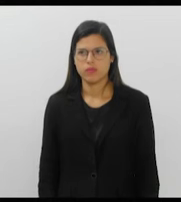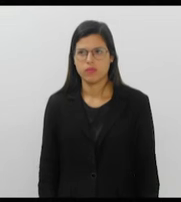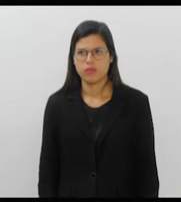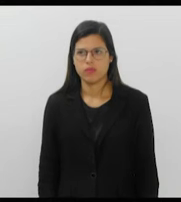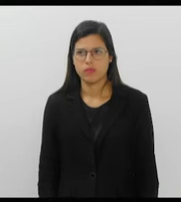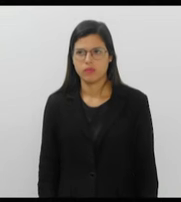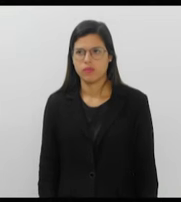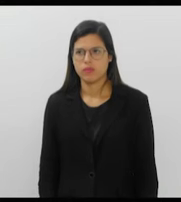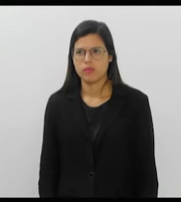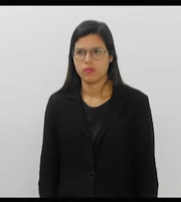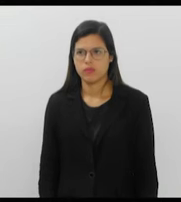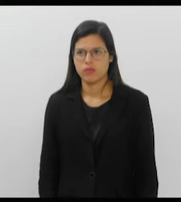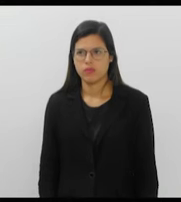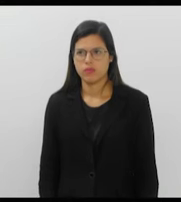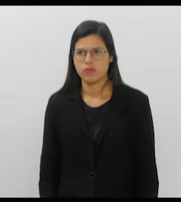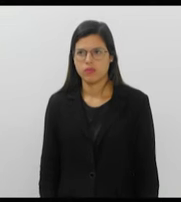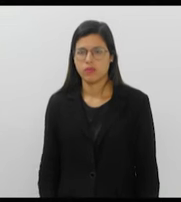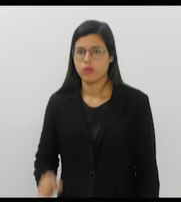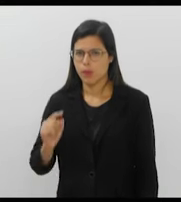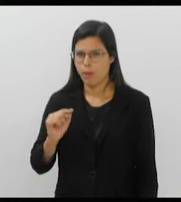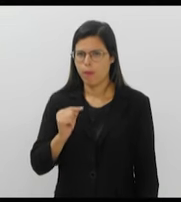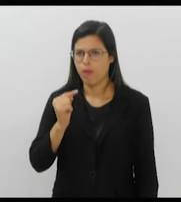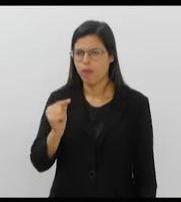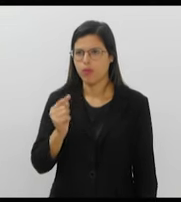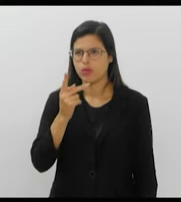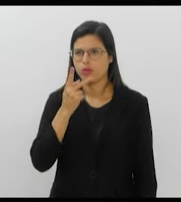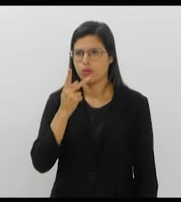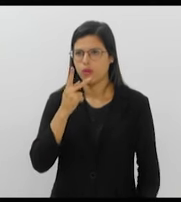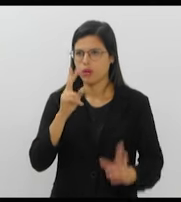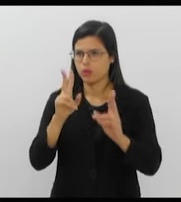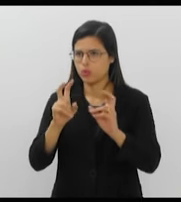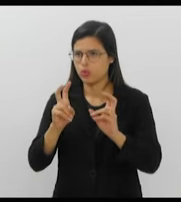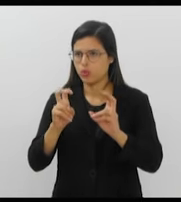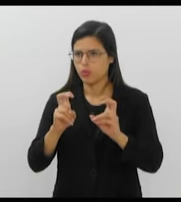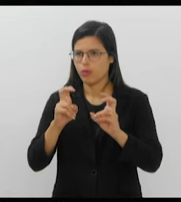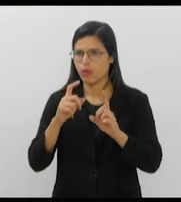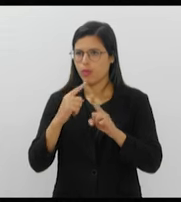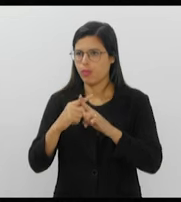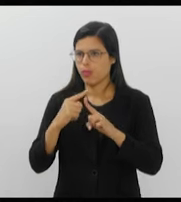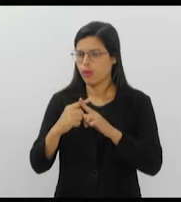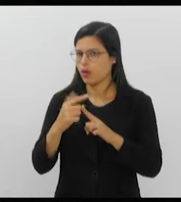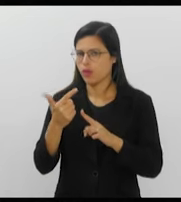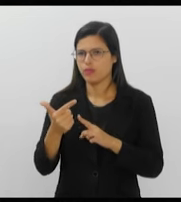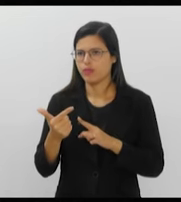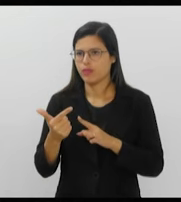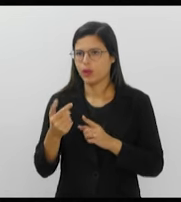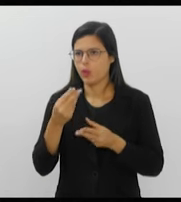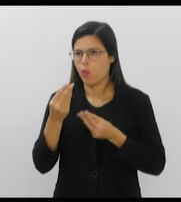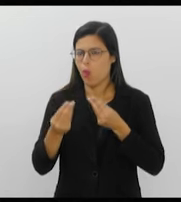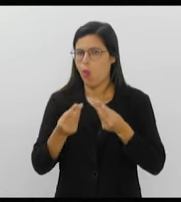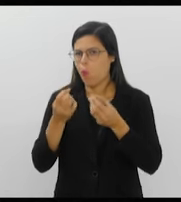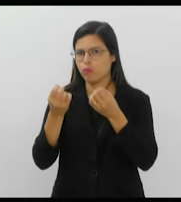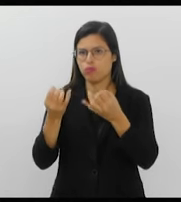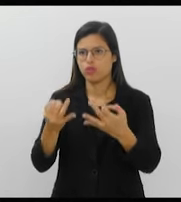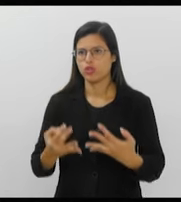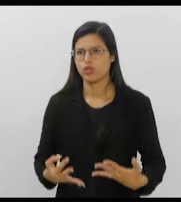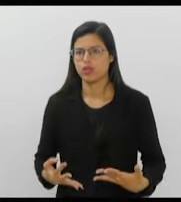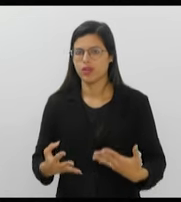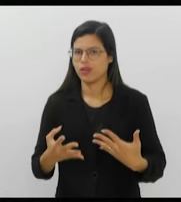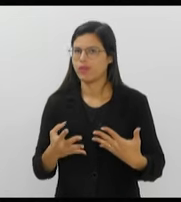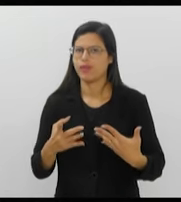Vou deixar, inclusive, para falar mais tarde sobre isso, porque não teria palavras melhores para descrever sobre